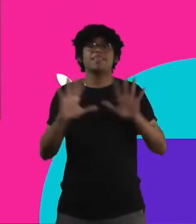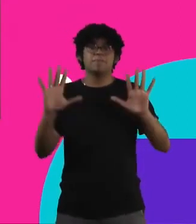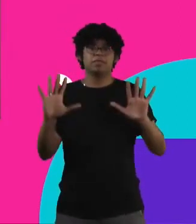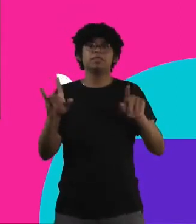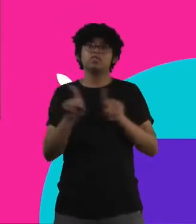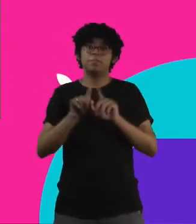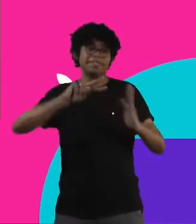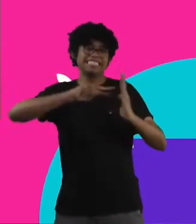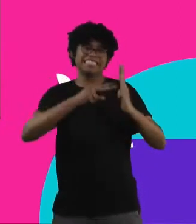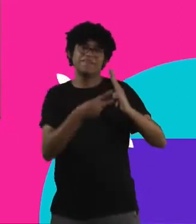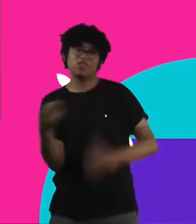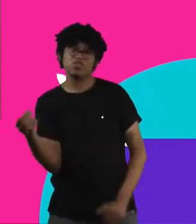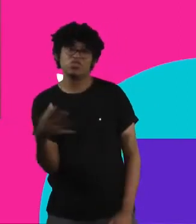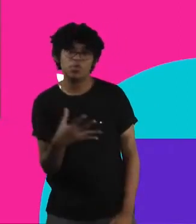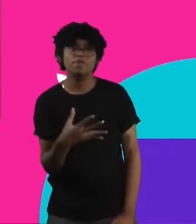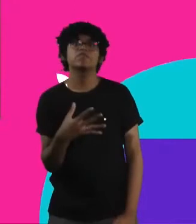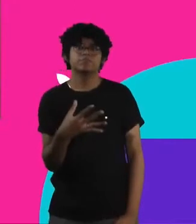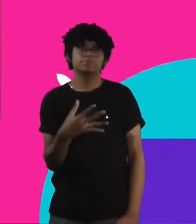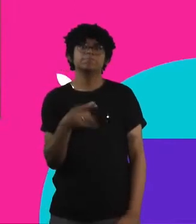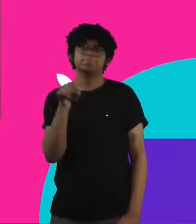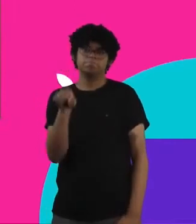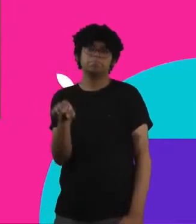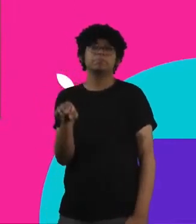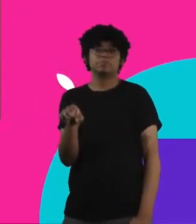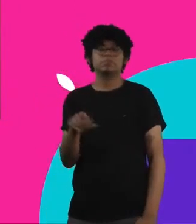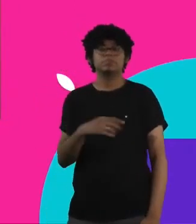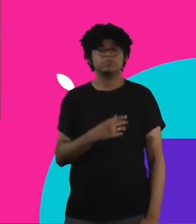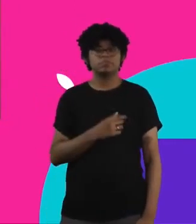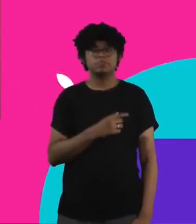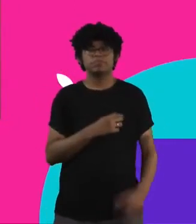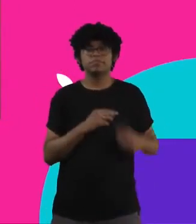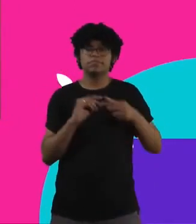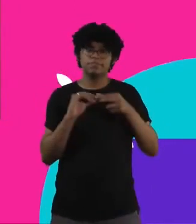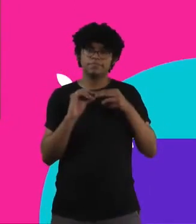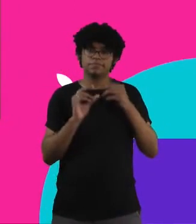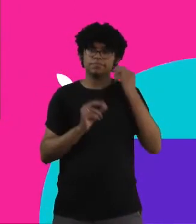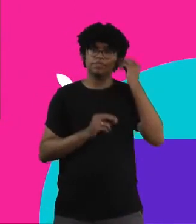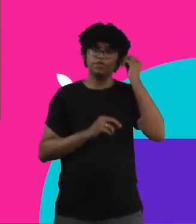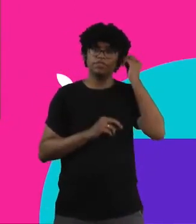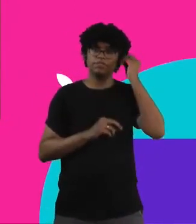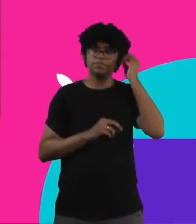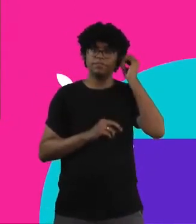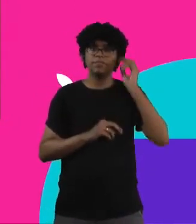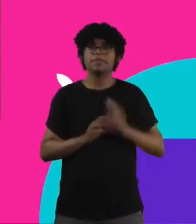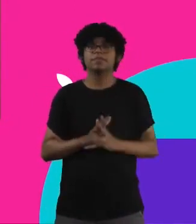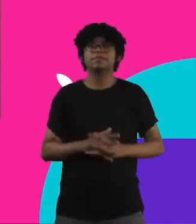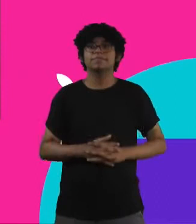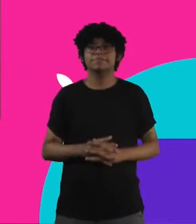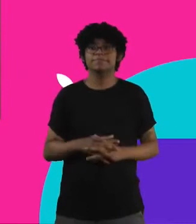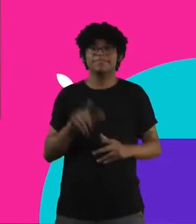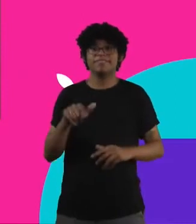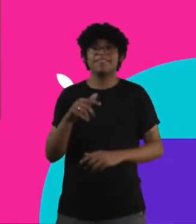com a ressignificação que você dá às coisas. E foi uma feliz coincidência que